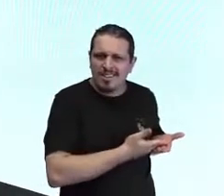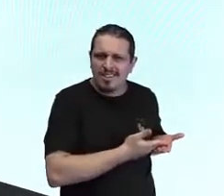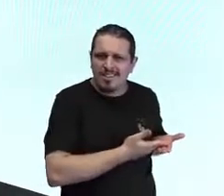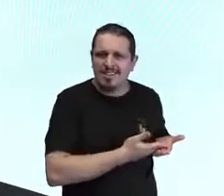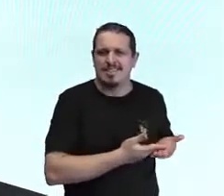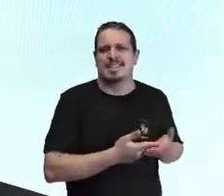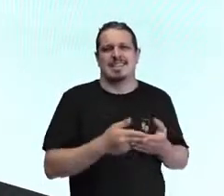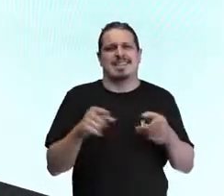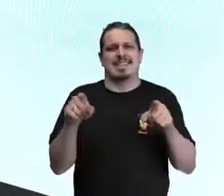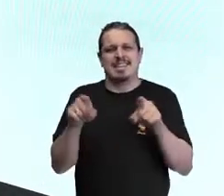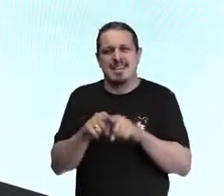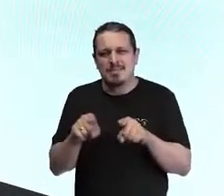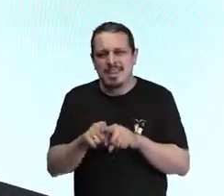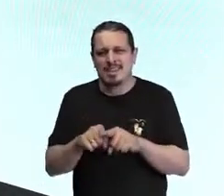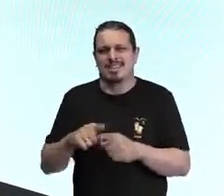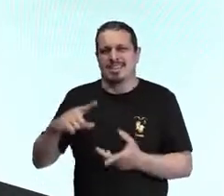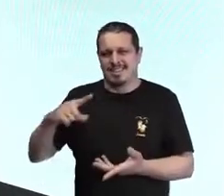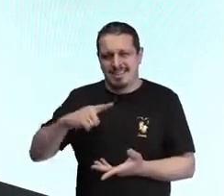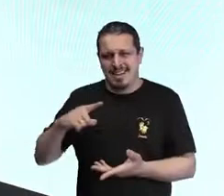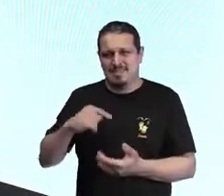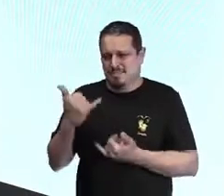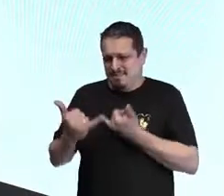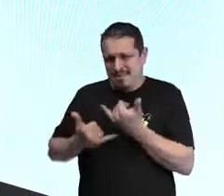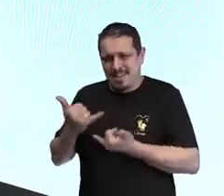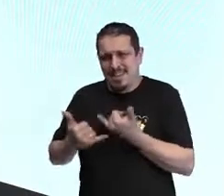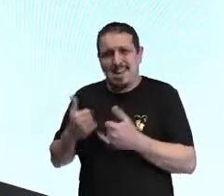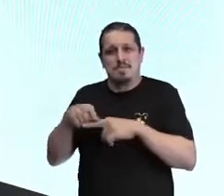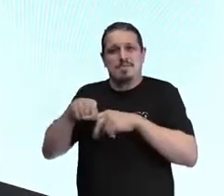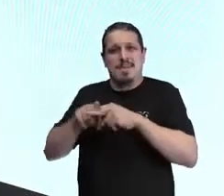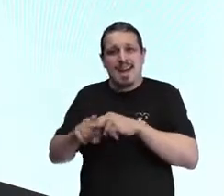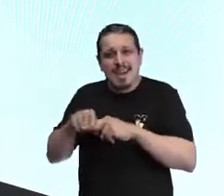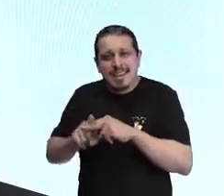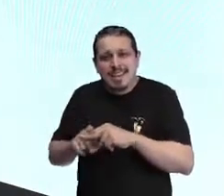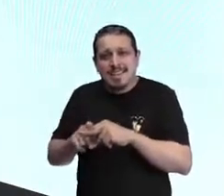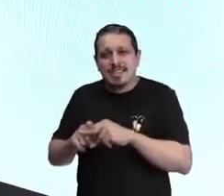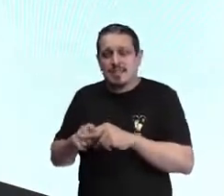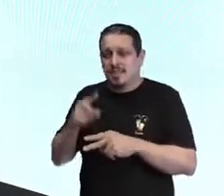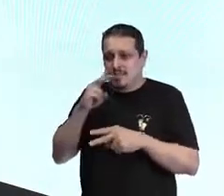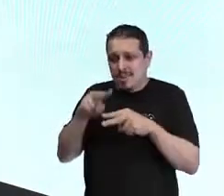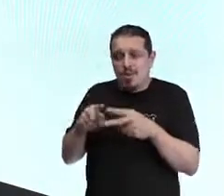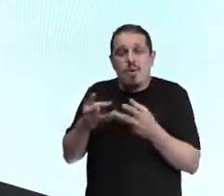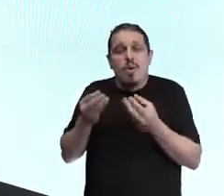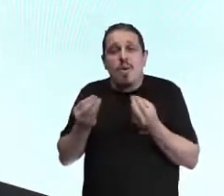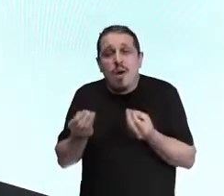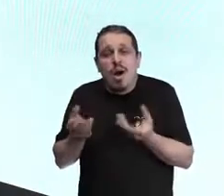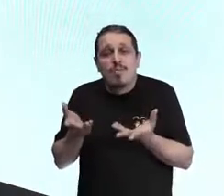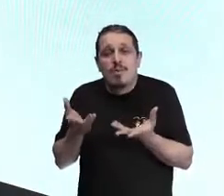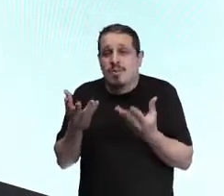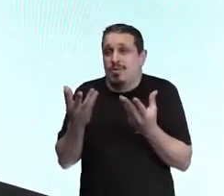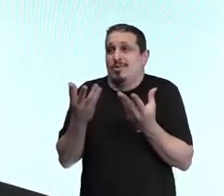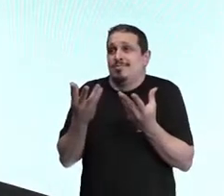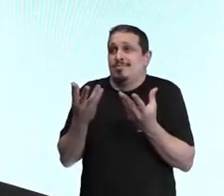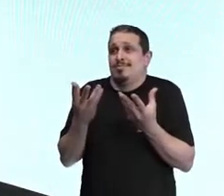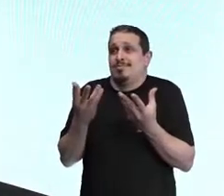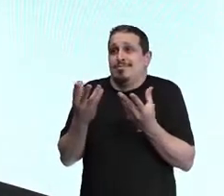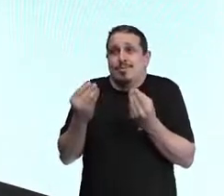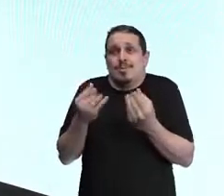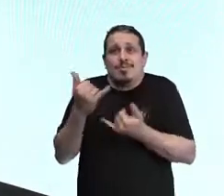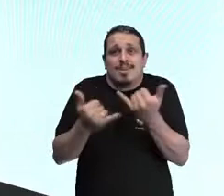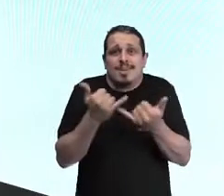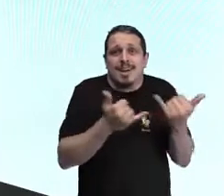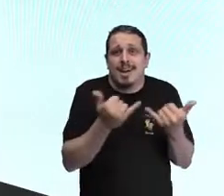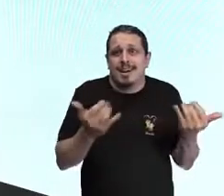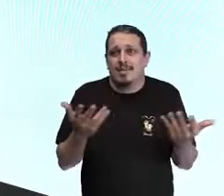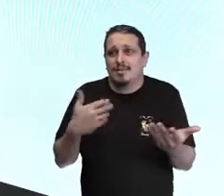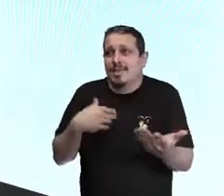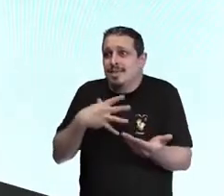no playground e na hora que ela chega no brinquedo, misteriosamente todas as outras crianças saem do brinquedo na hora que aquela